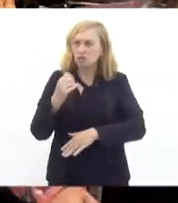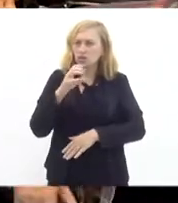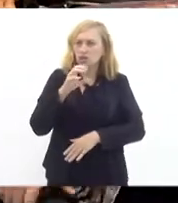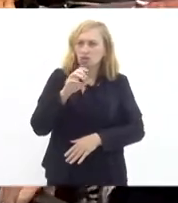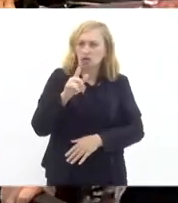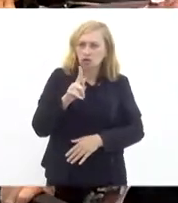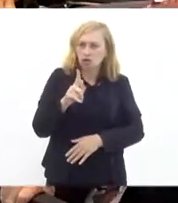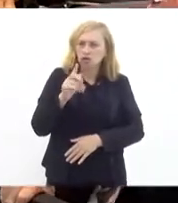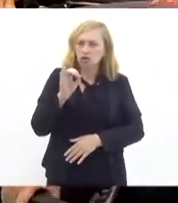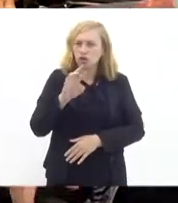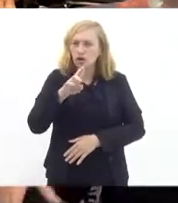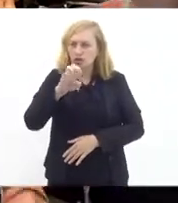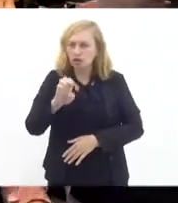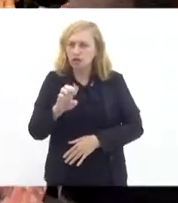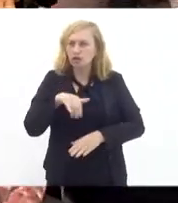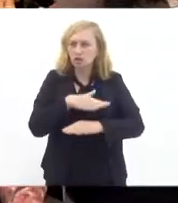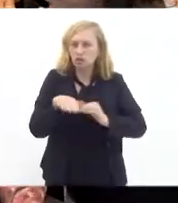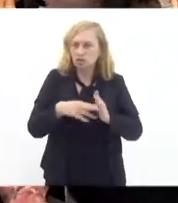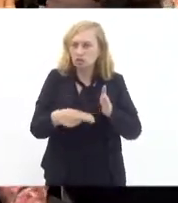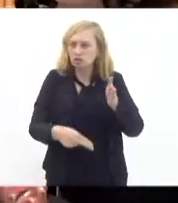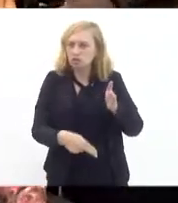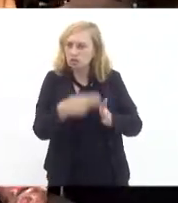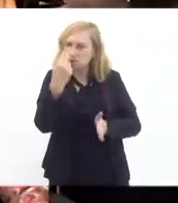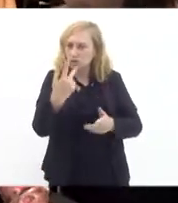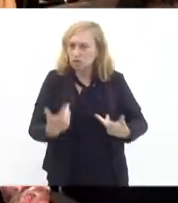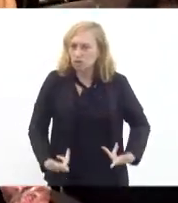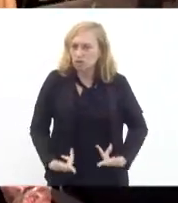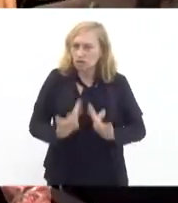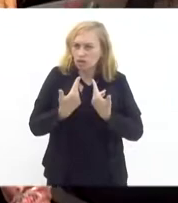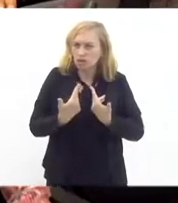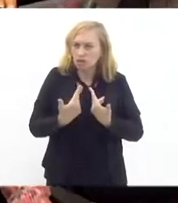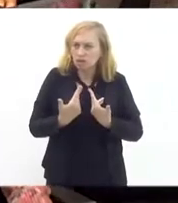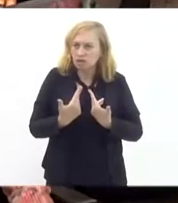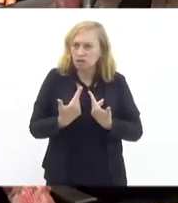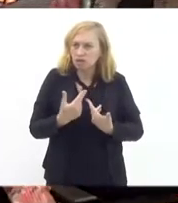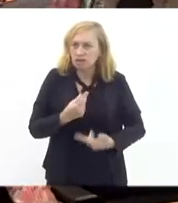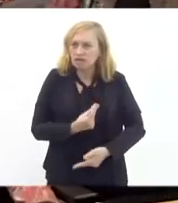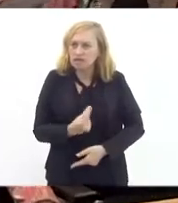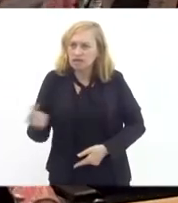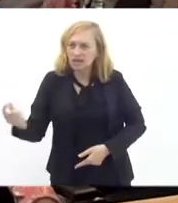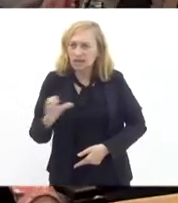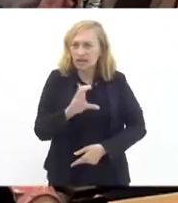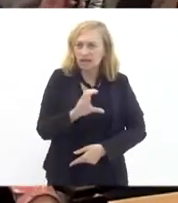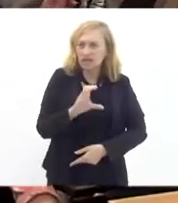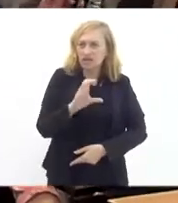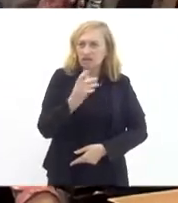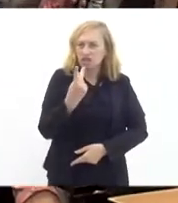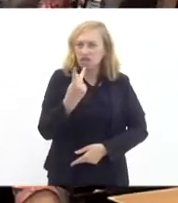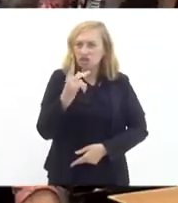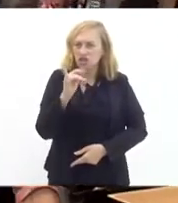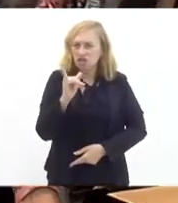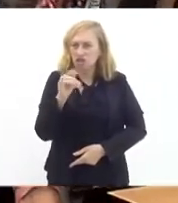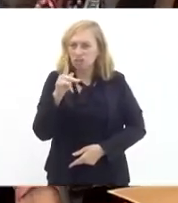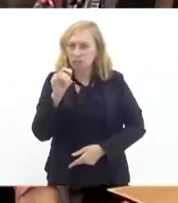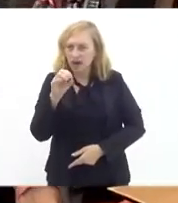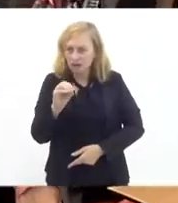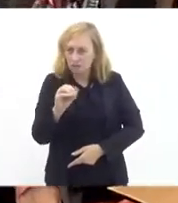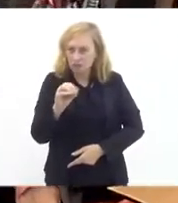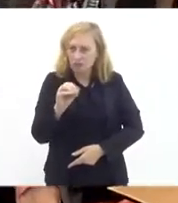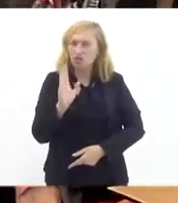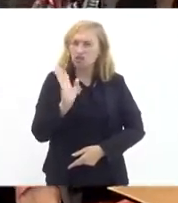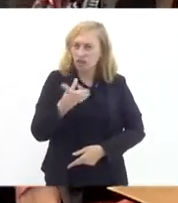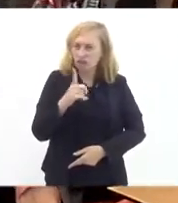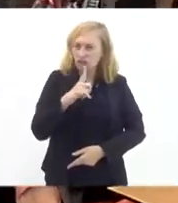os animais que fazem cirurgias e são castrados saem de lá chipado. Então, isso já existe, né? E o